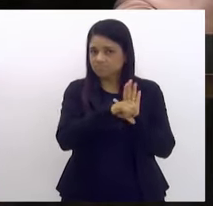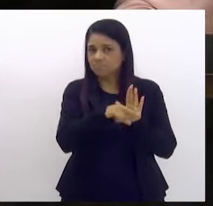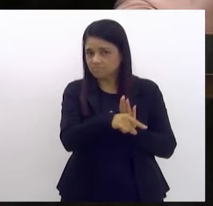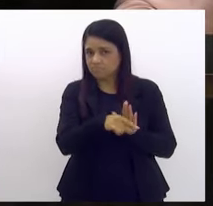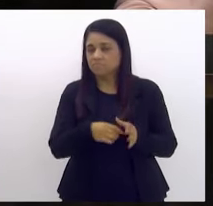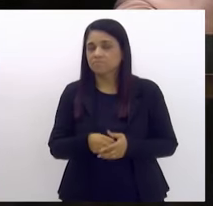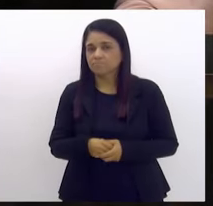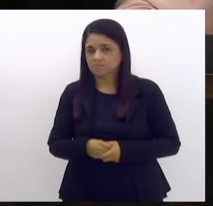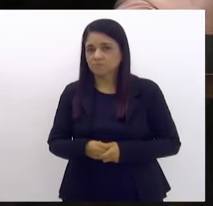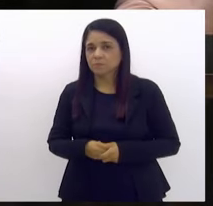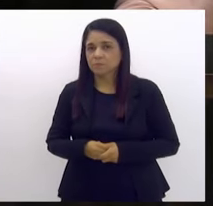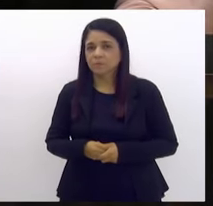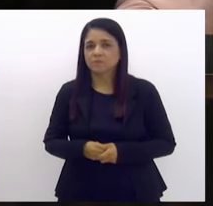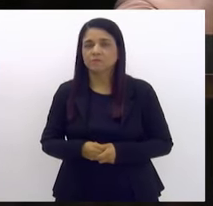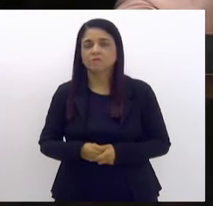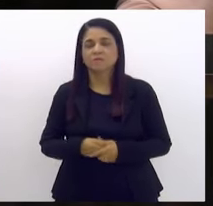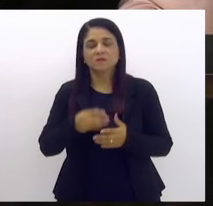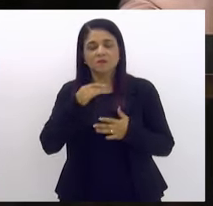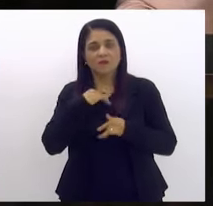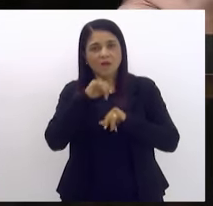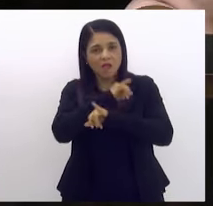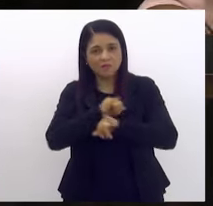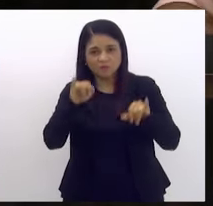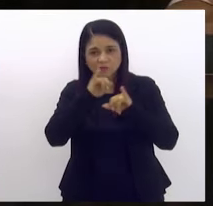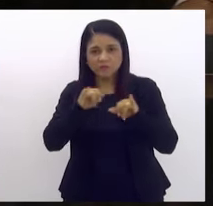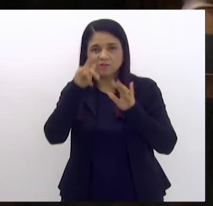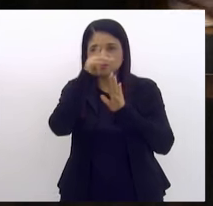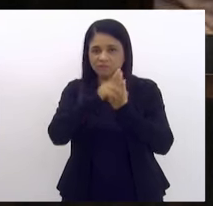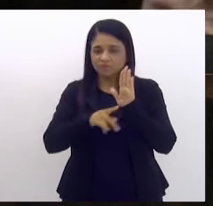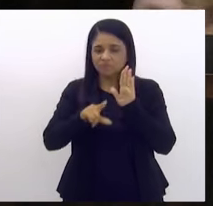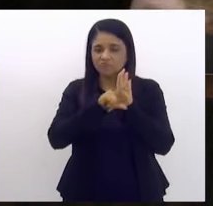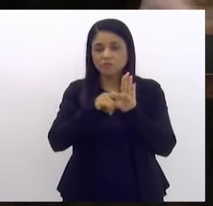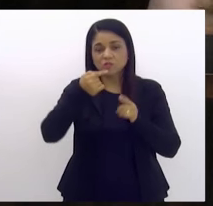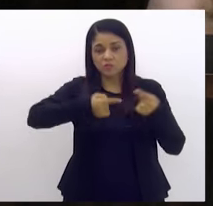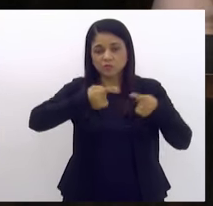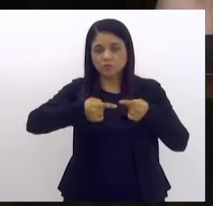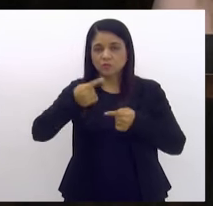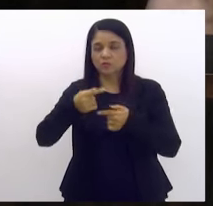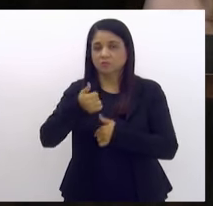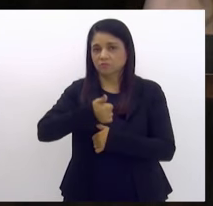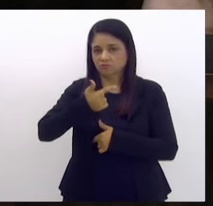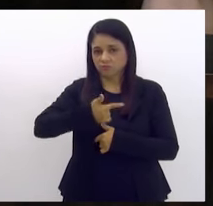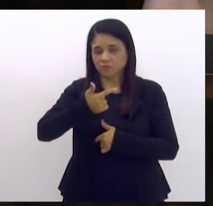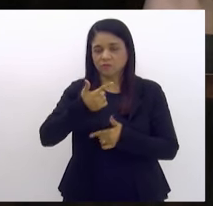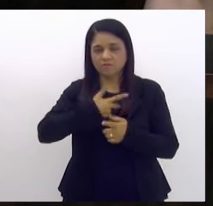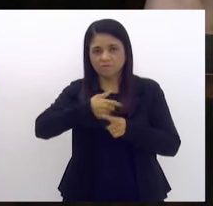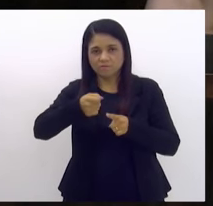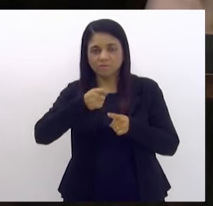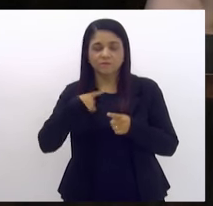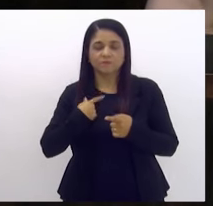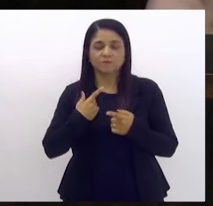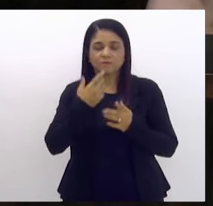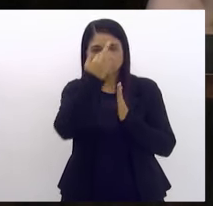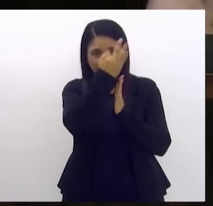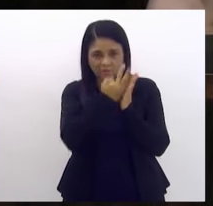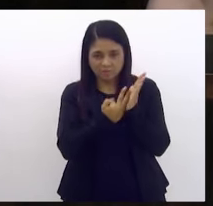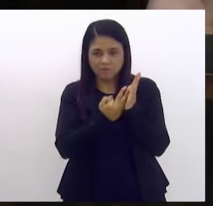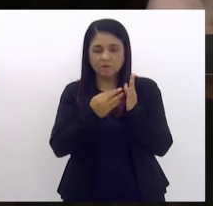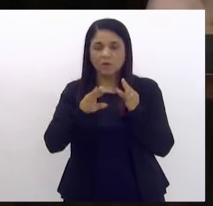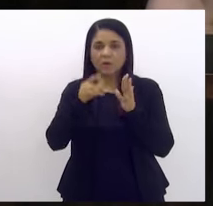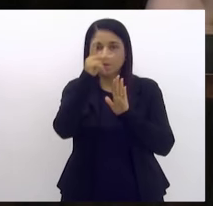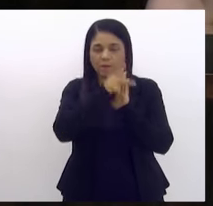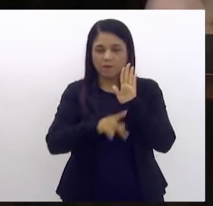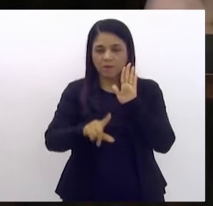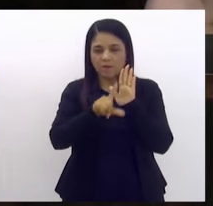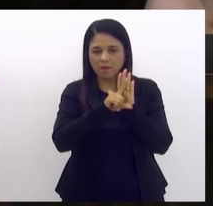Índia Amelau. Anuncio, em tramitação ordinária, em segunda discussão, redação do vencido, assim emendado. Projeto